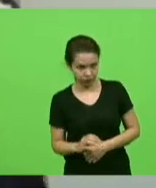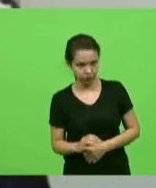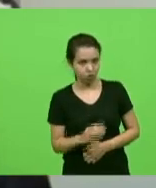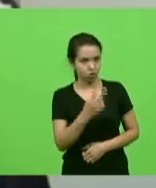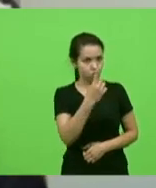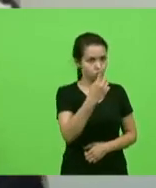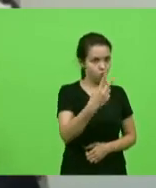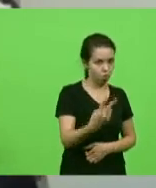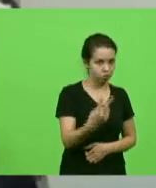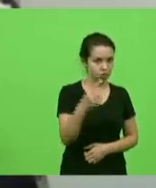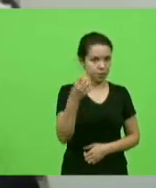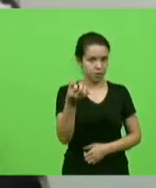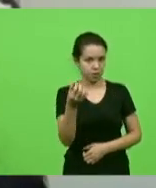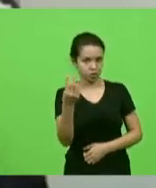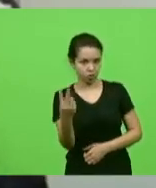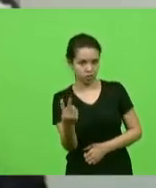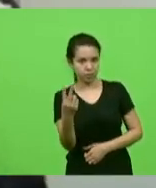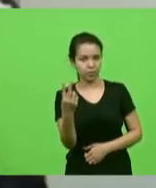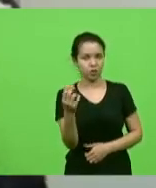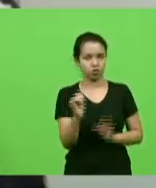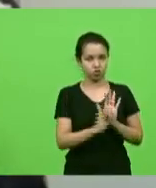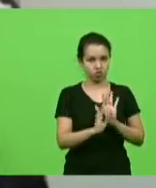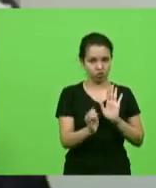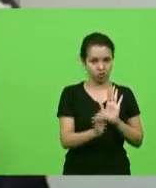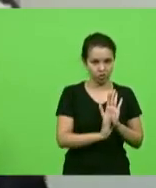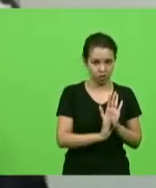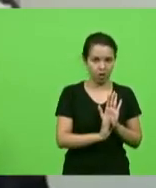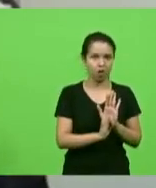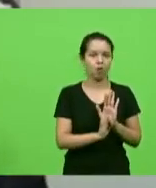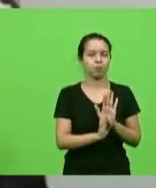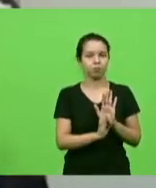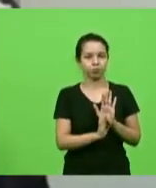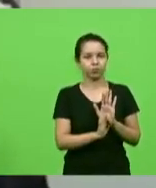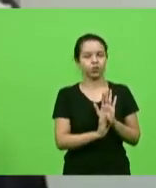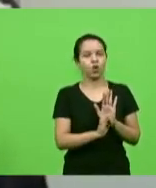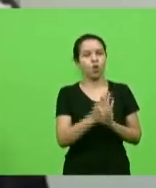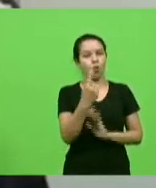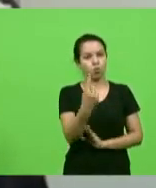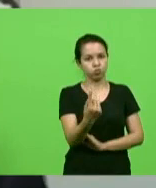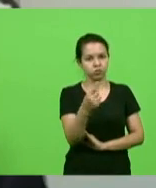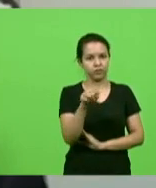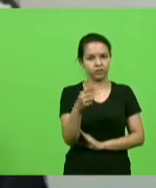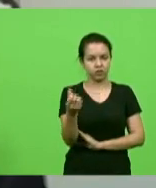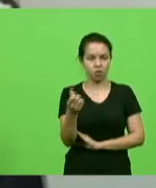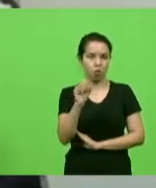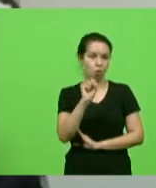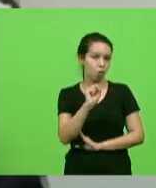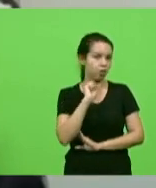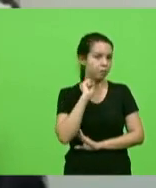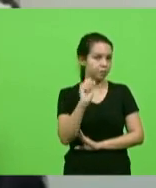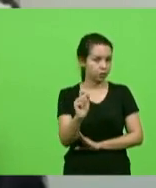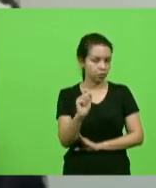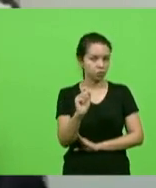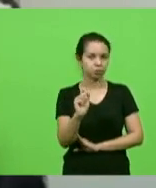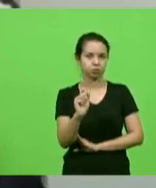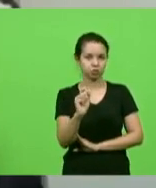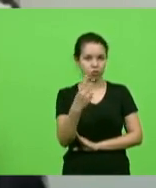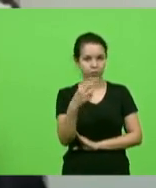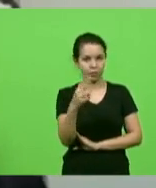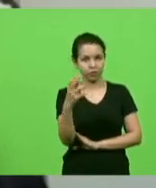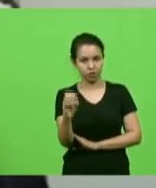e o edital de cotação de preços emergencial número um da Defesa Civil de Santa Catarina de Oito de Abril de 2020